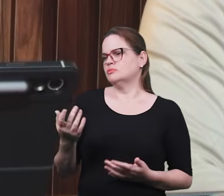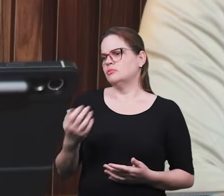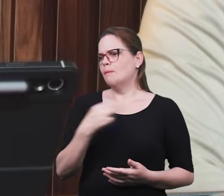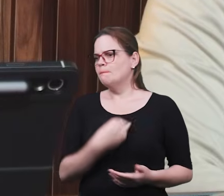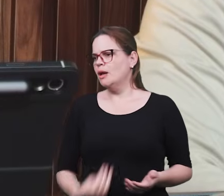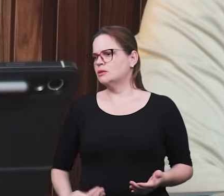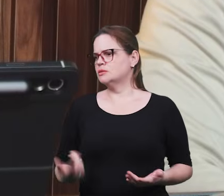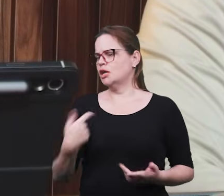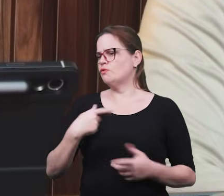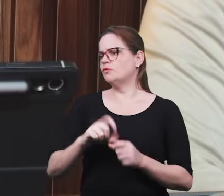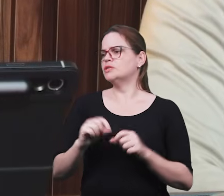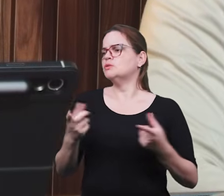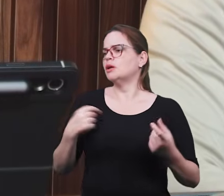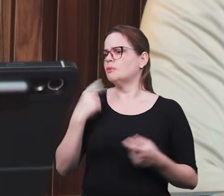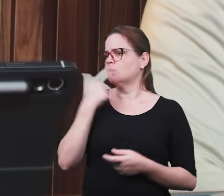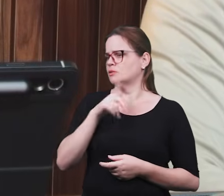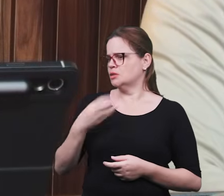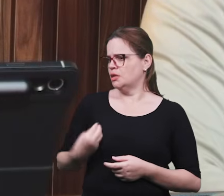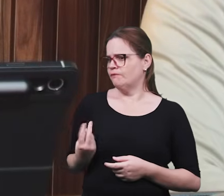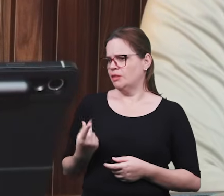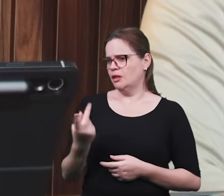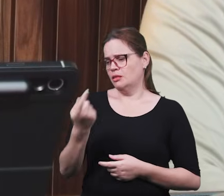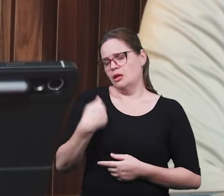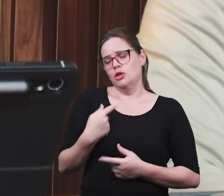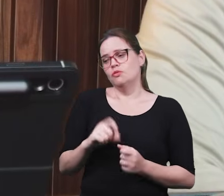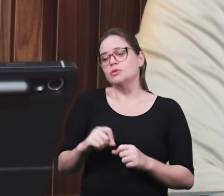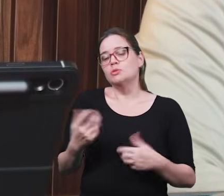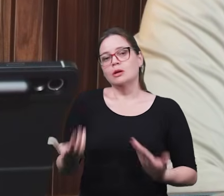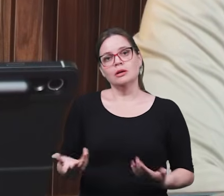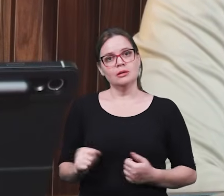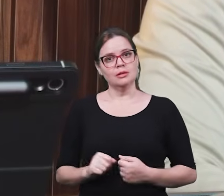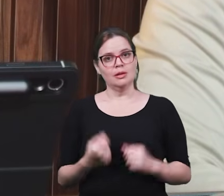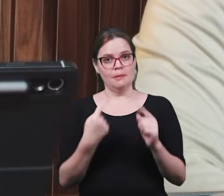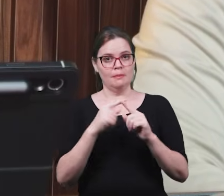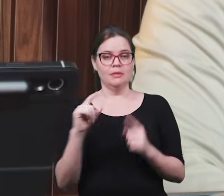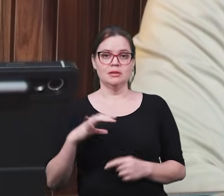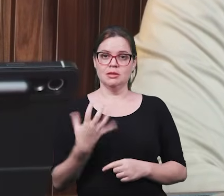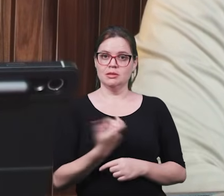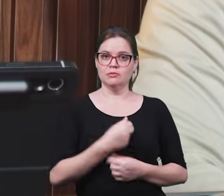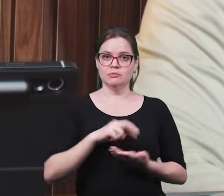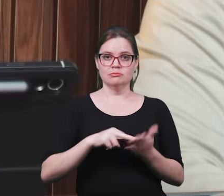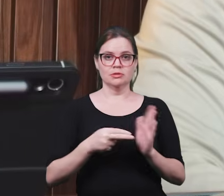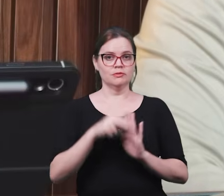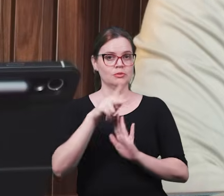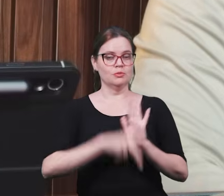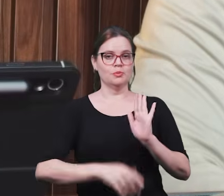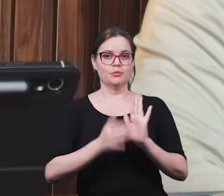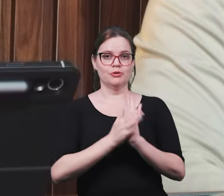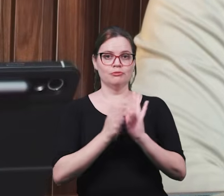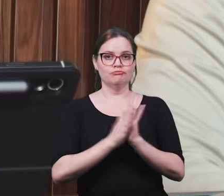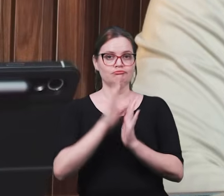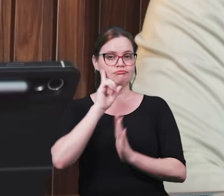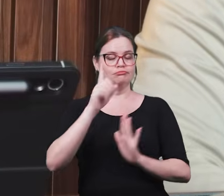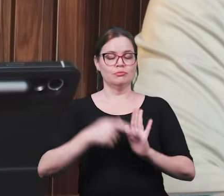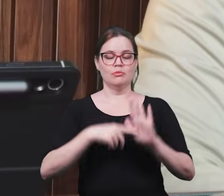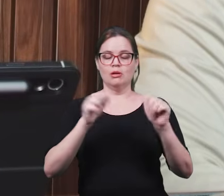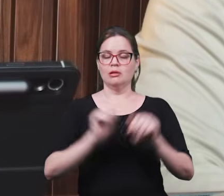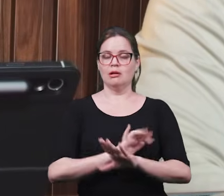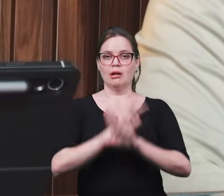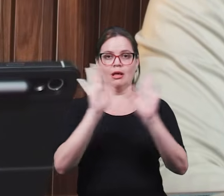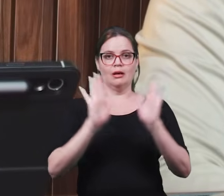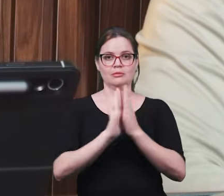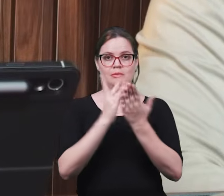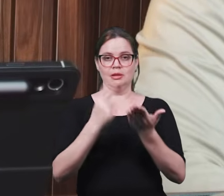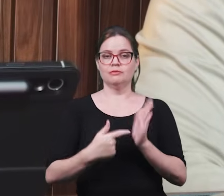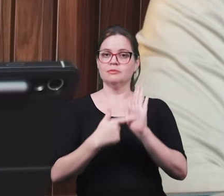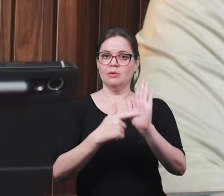O que eu posso fazer para herdar a vida eterna? Mas, na verdade, a salvação é um projeto de Deus que está muito claro na palavra de Deus e